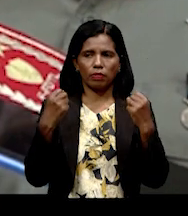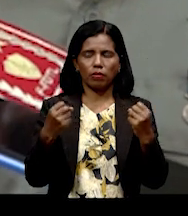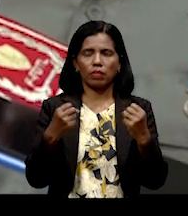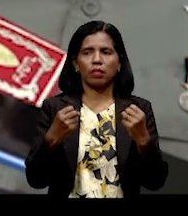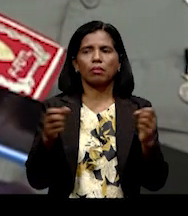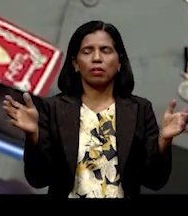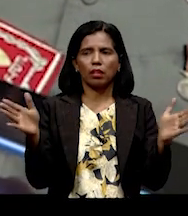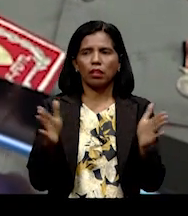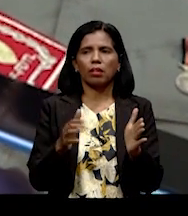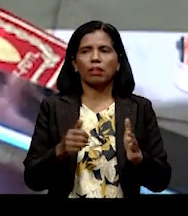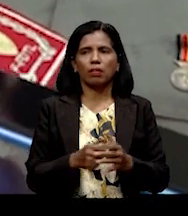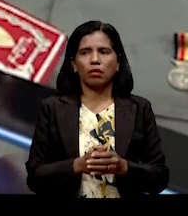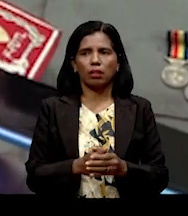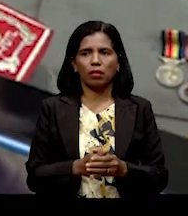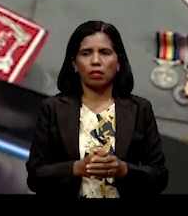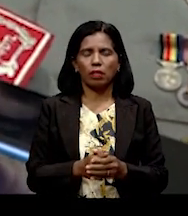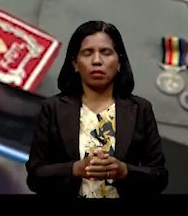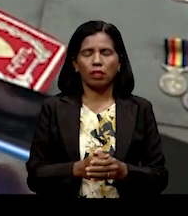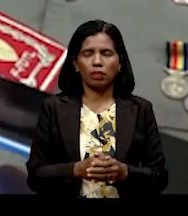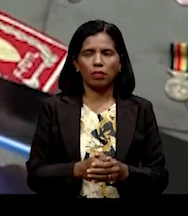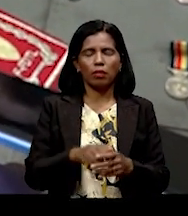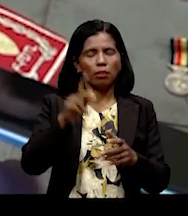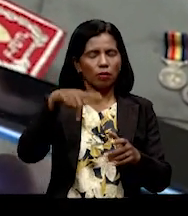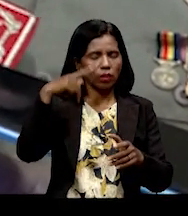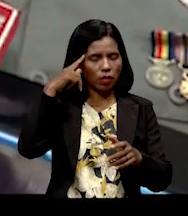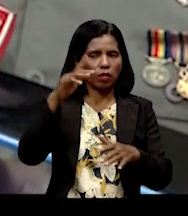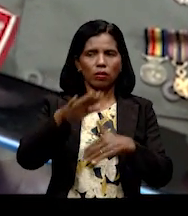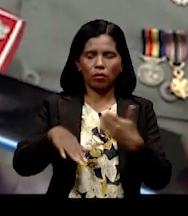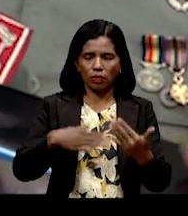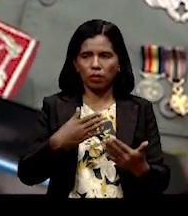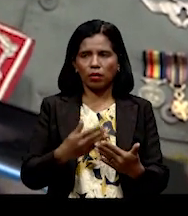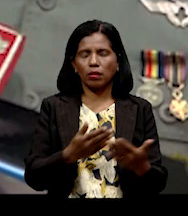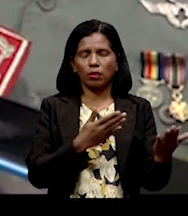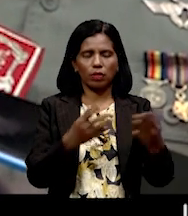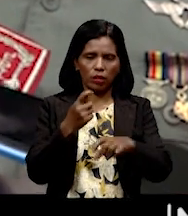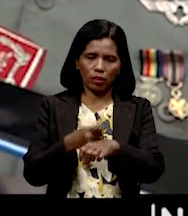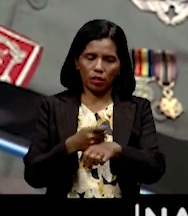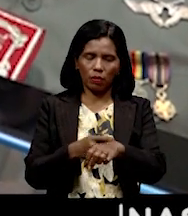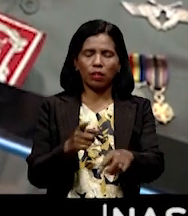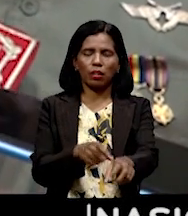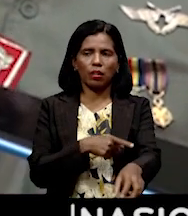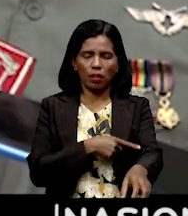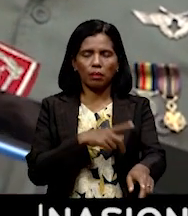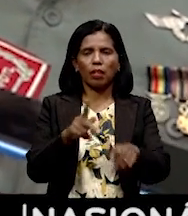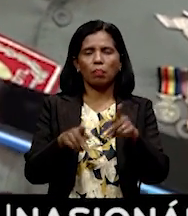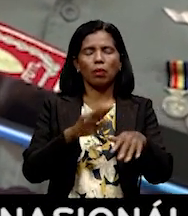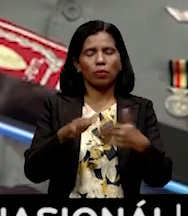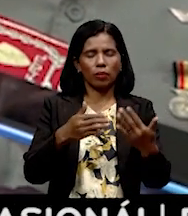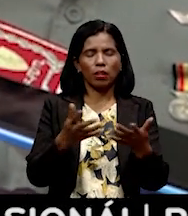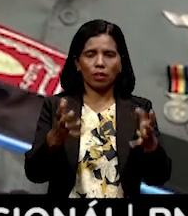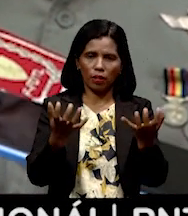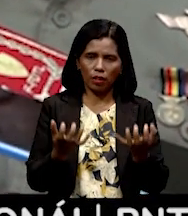mas manobras políticas, o Atene Otto, lo de tempo, né? Vai em meu interesse. Mas não é que está lá,